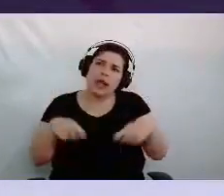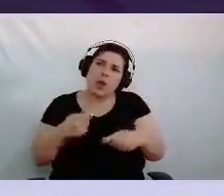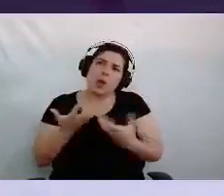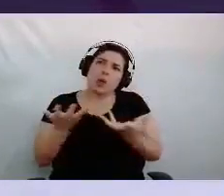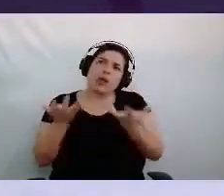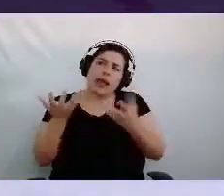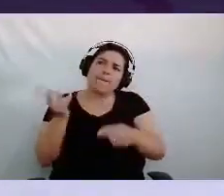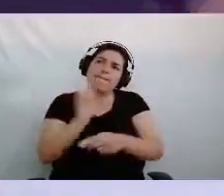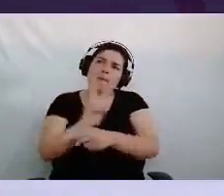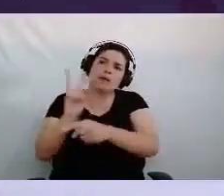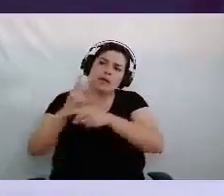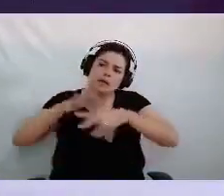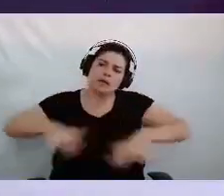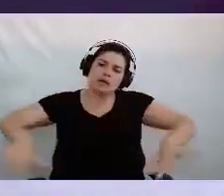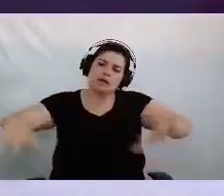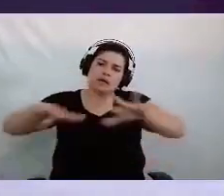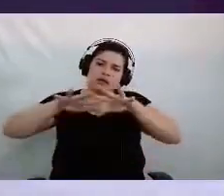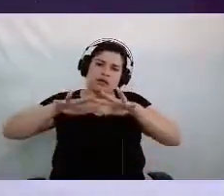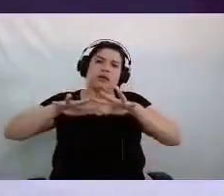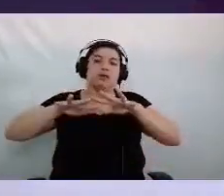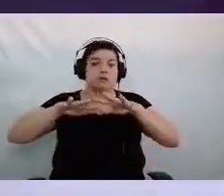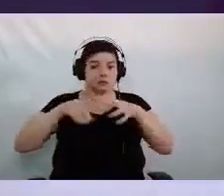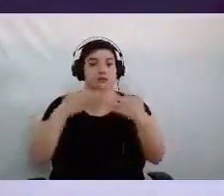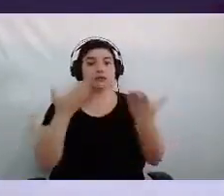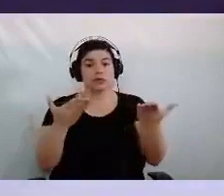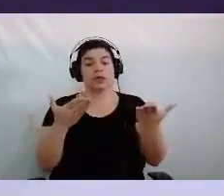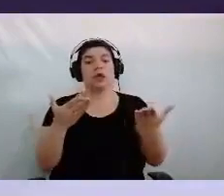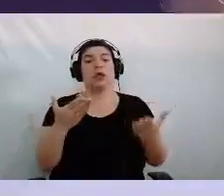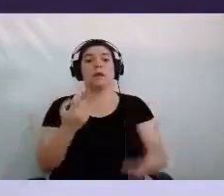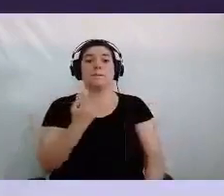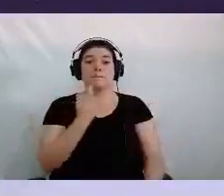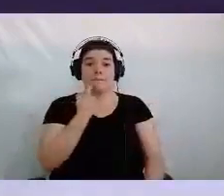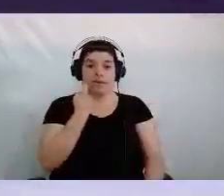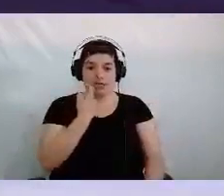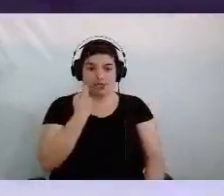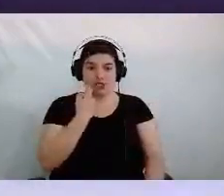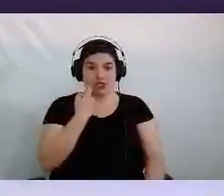o ambiente que nosso querido peixe-boi, que está sendo sorteado nesse momento,